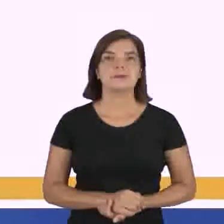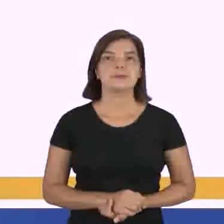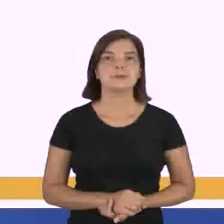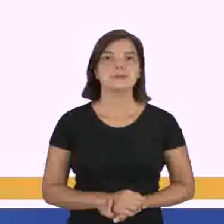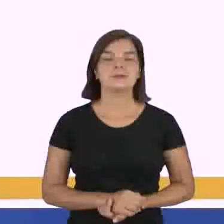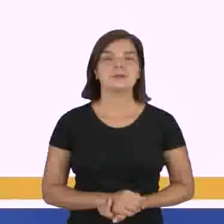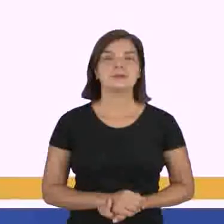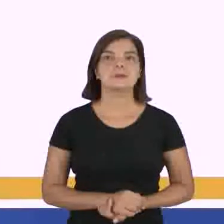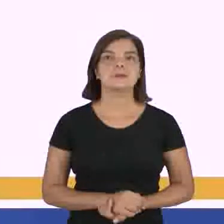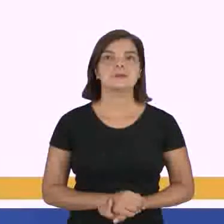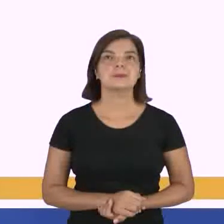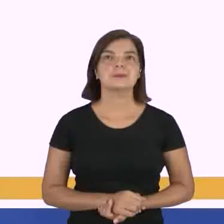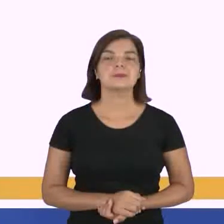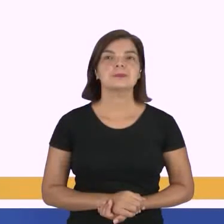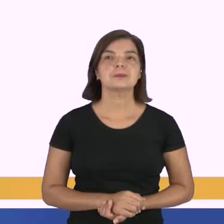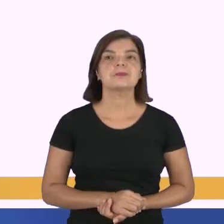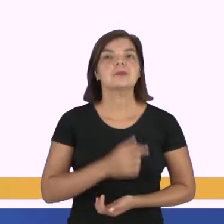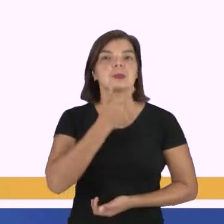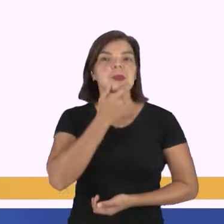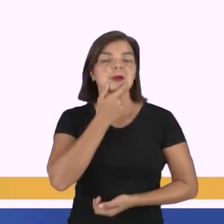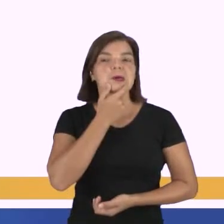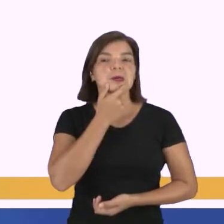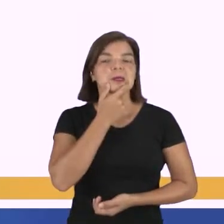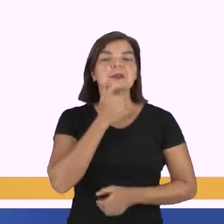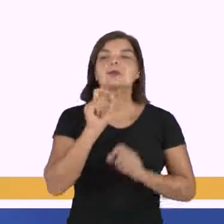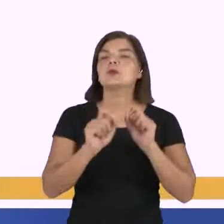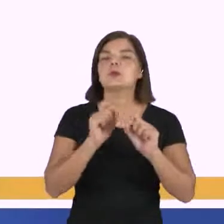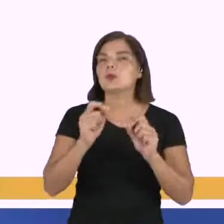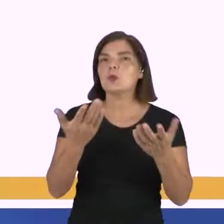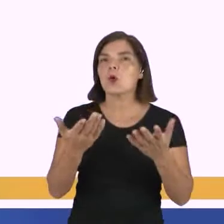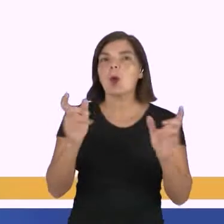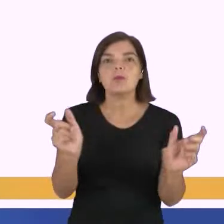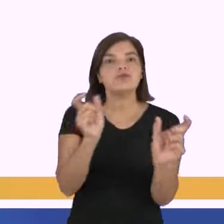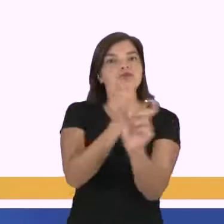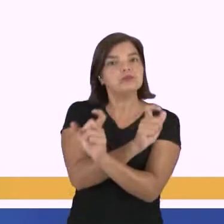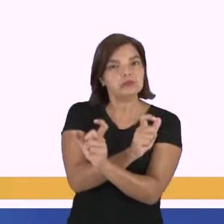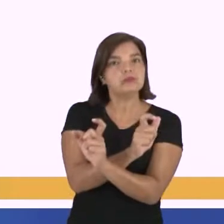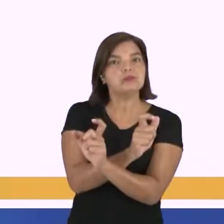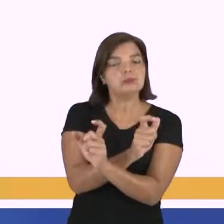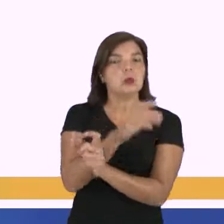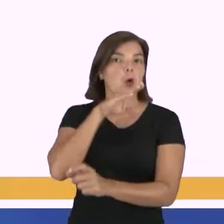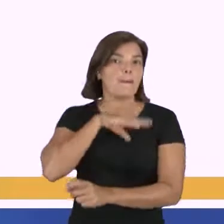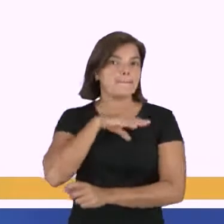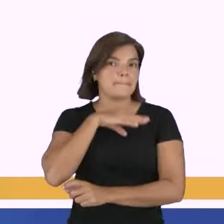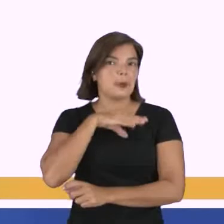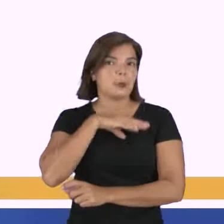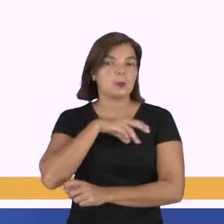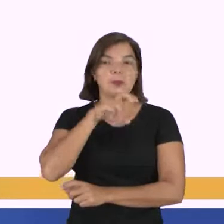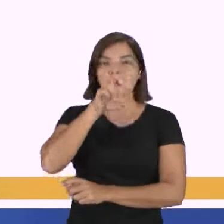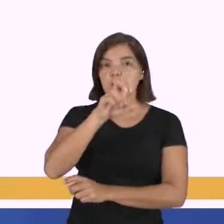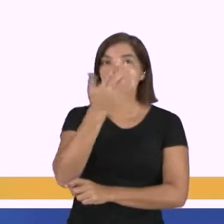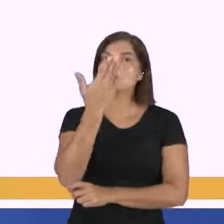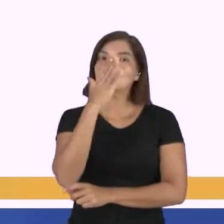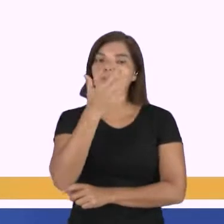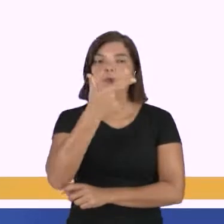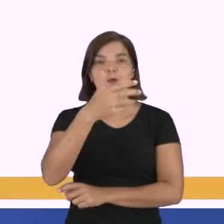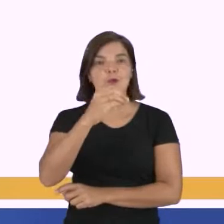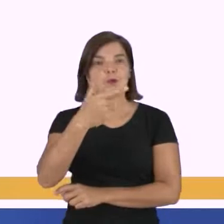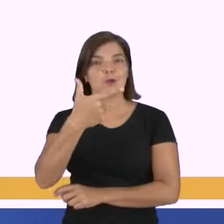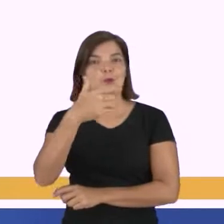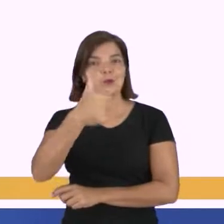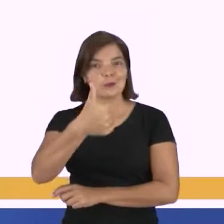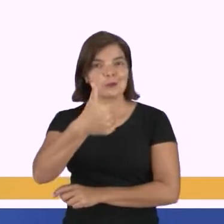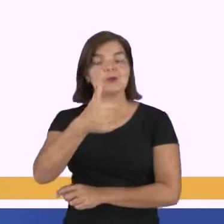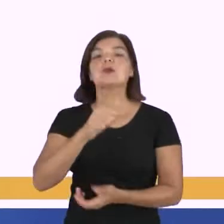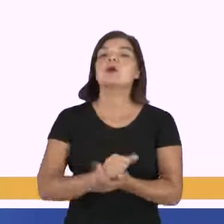data em inglês a gente vai fazer ela da forma ao contrário, né? Em português fica 5 de fevereiro de 2021,